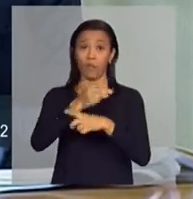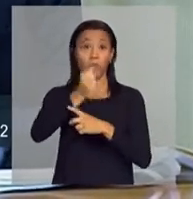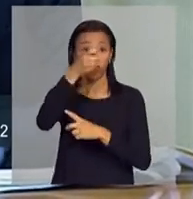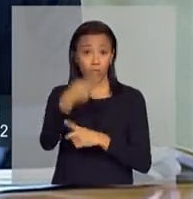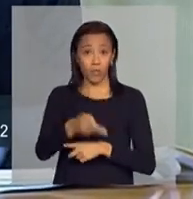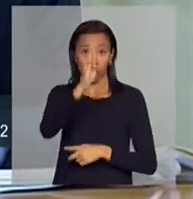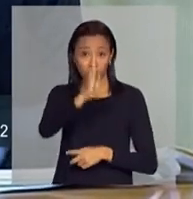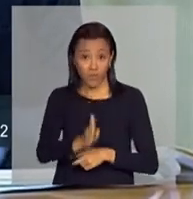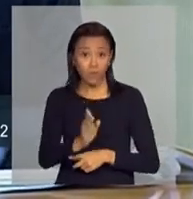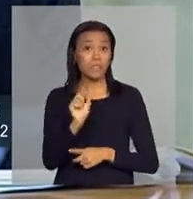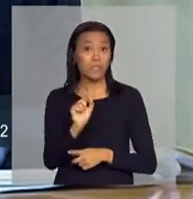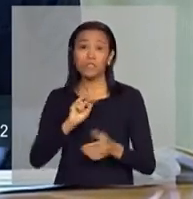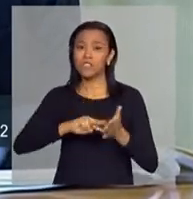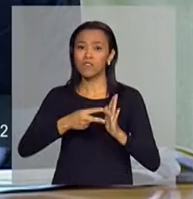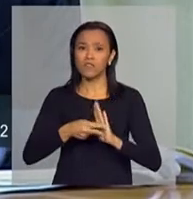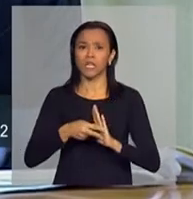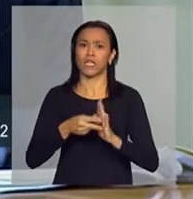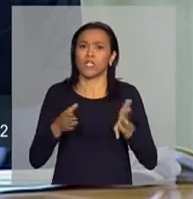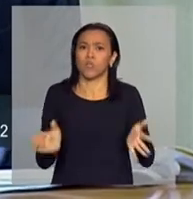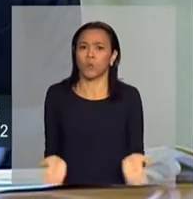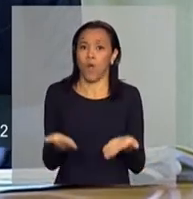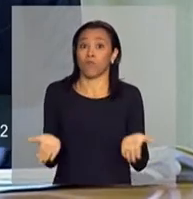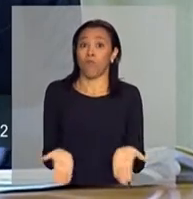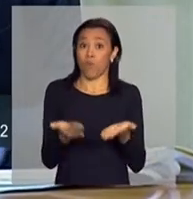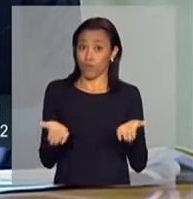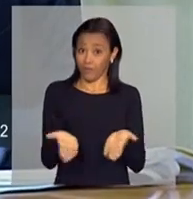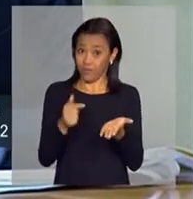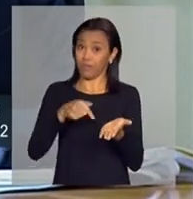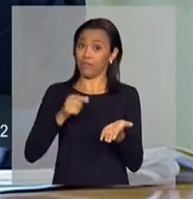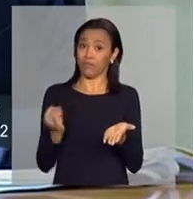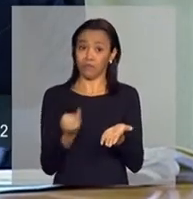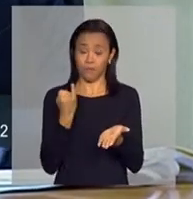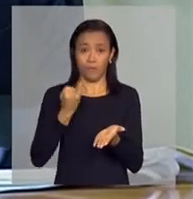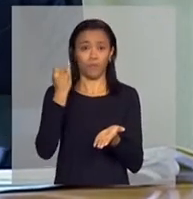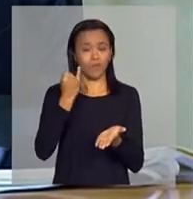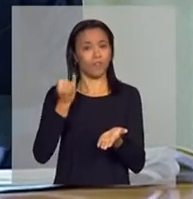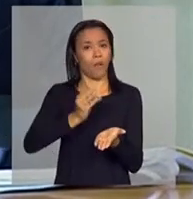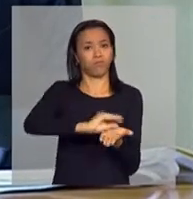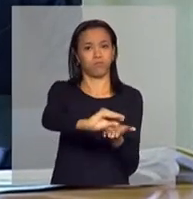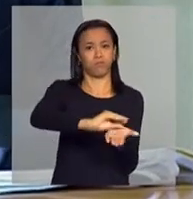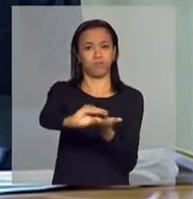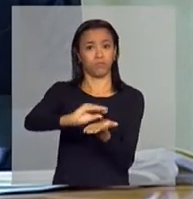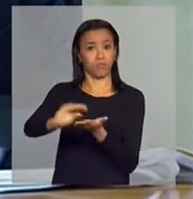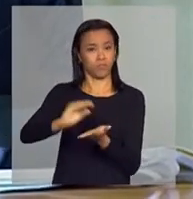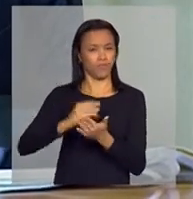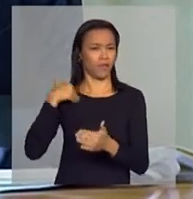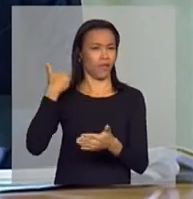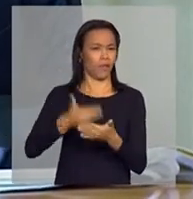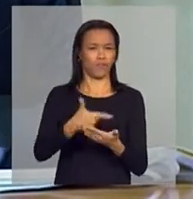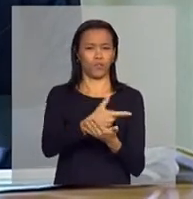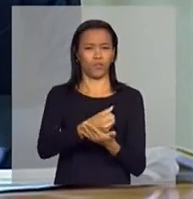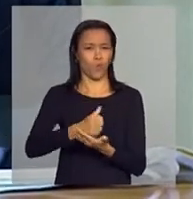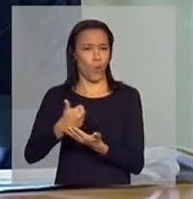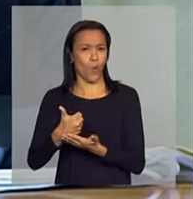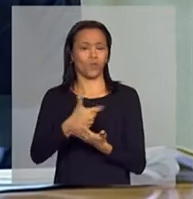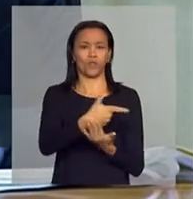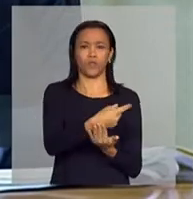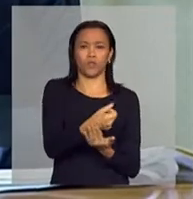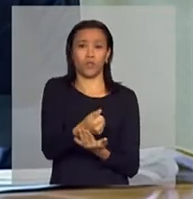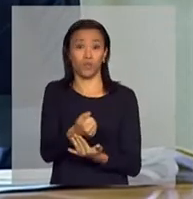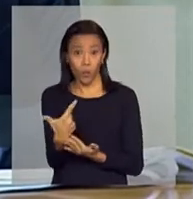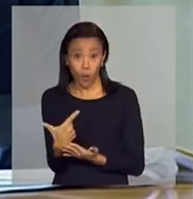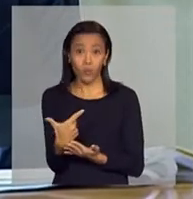os estímulos que nós temos dado para os investimentos desde 2011 2012